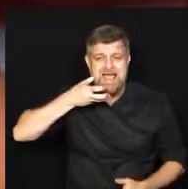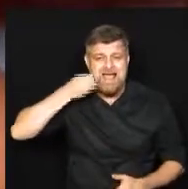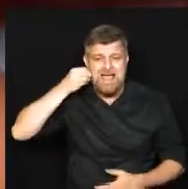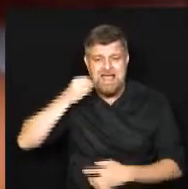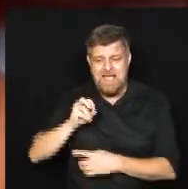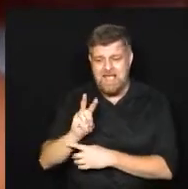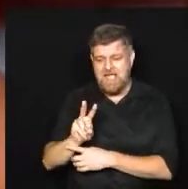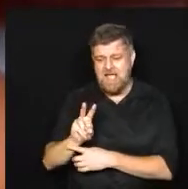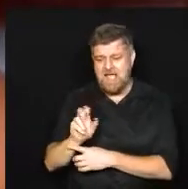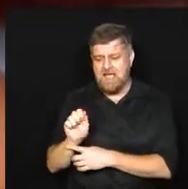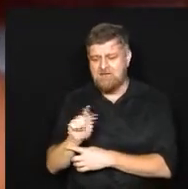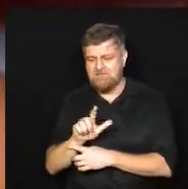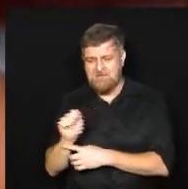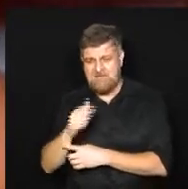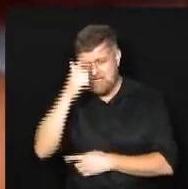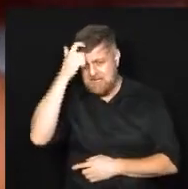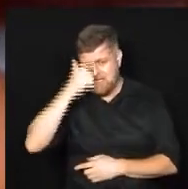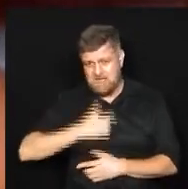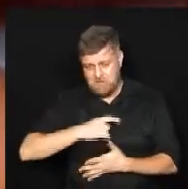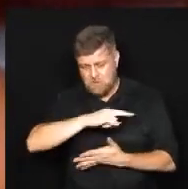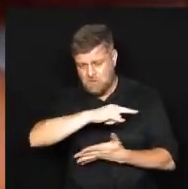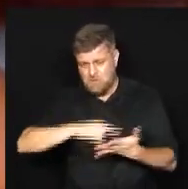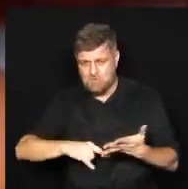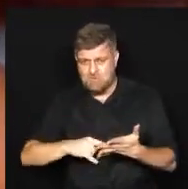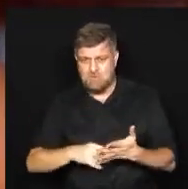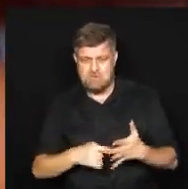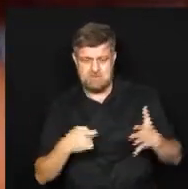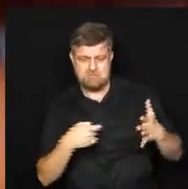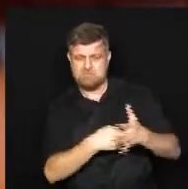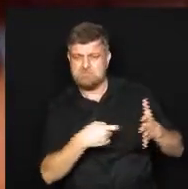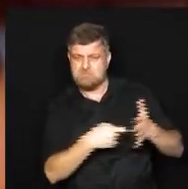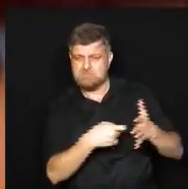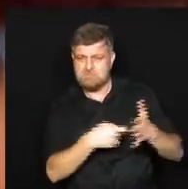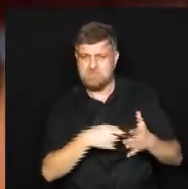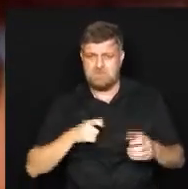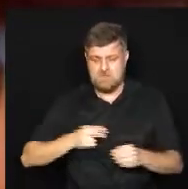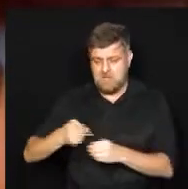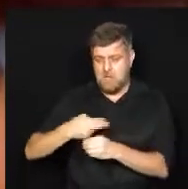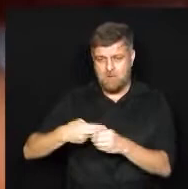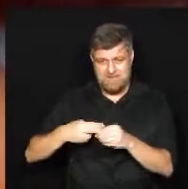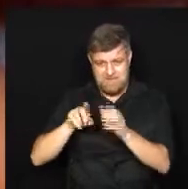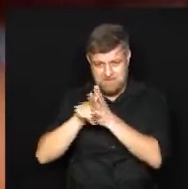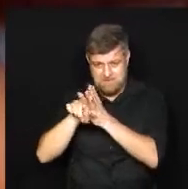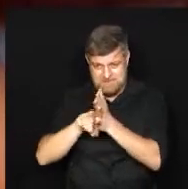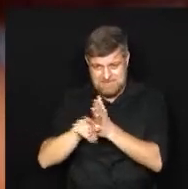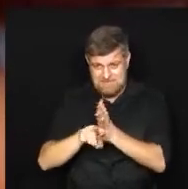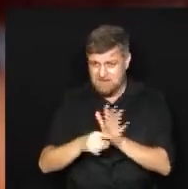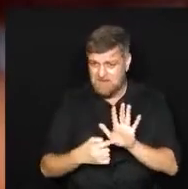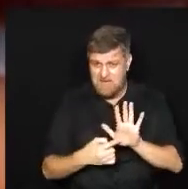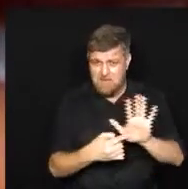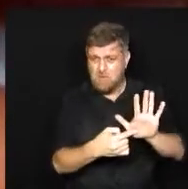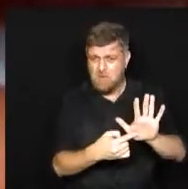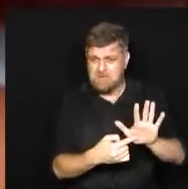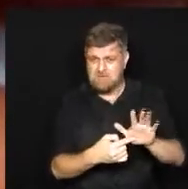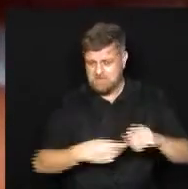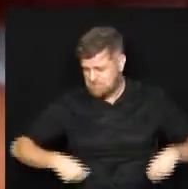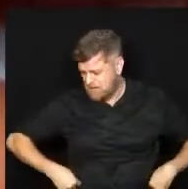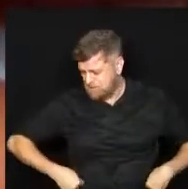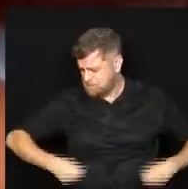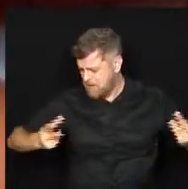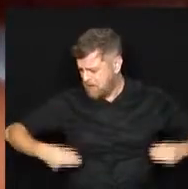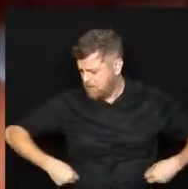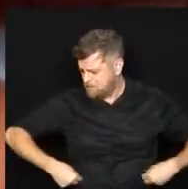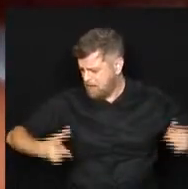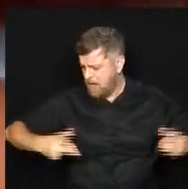Nós questionamos, apresentei documentos técnicos que foram apresentados por pesquisadores da Unicamp, inclusive mostrando como o custo per